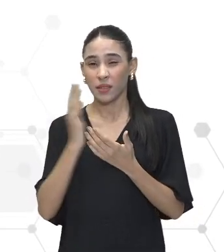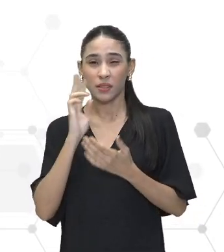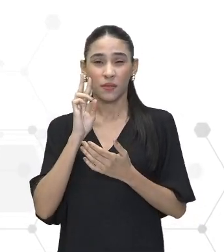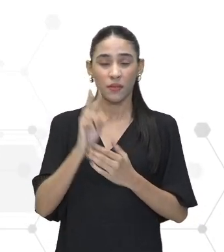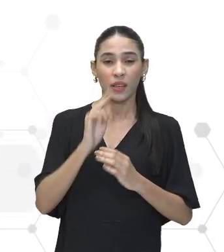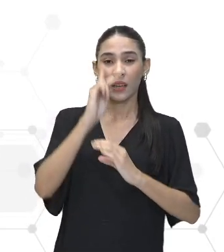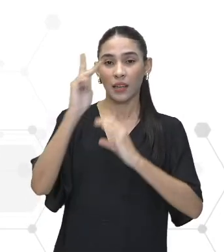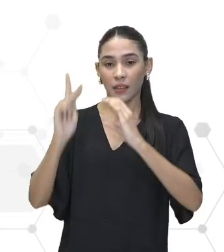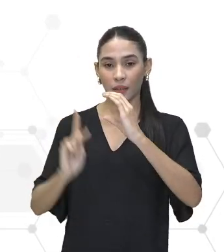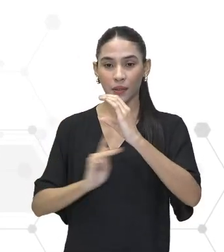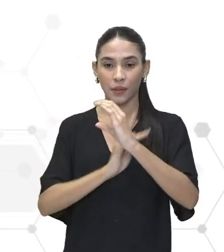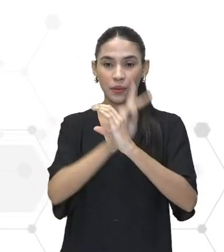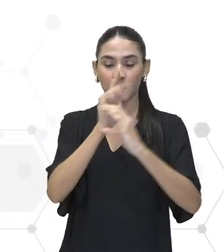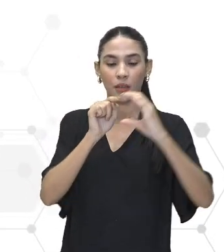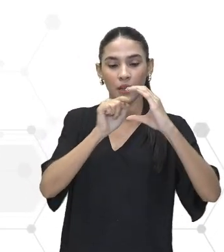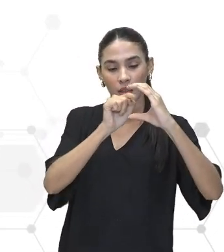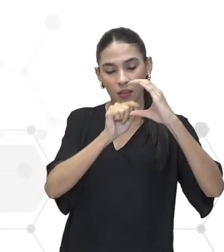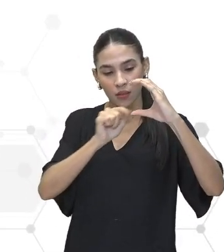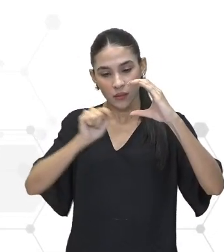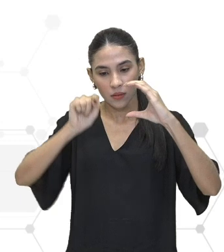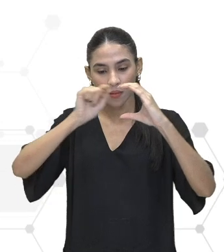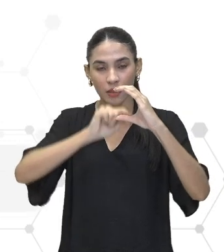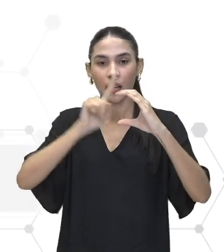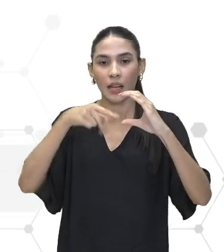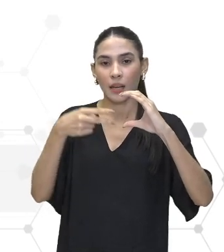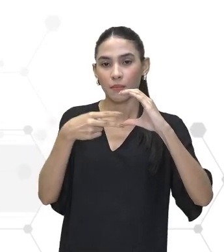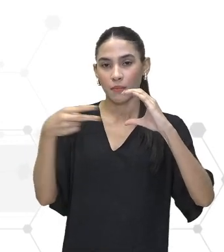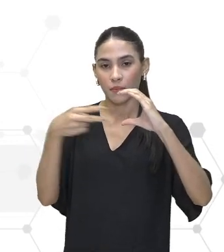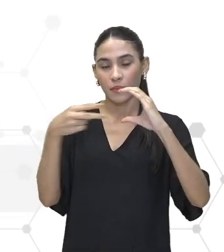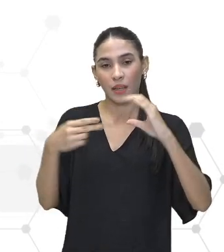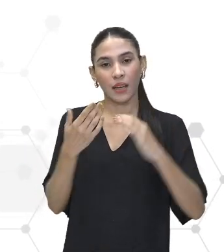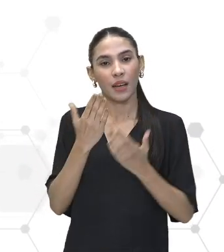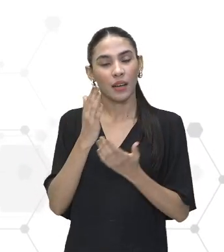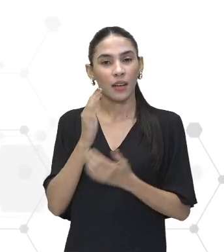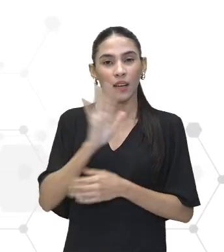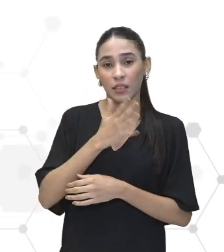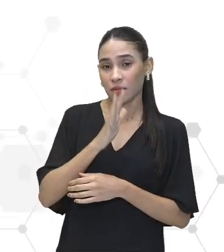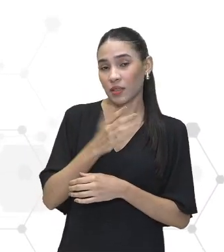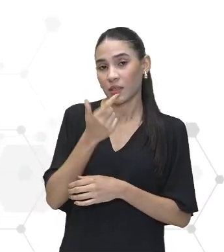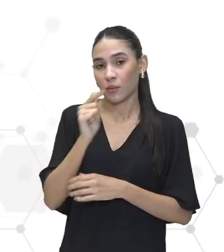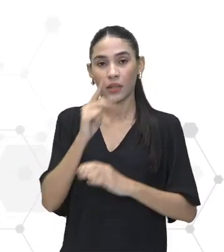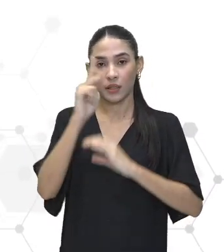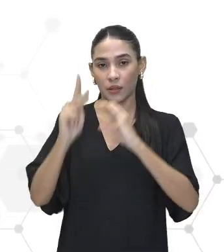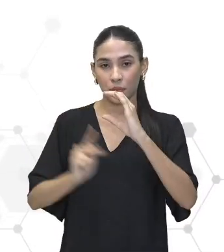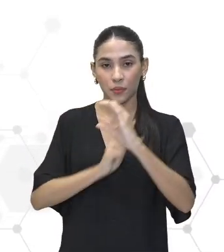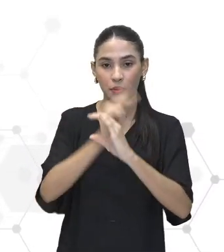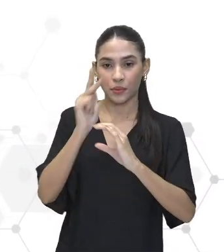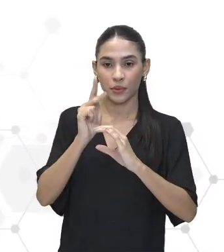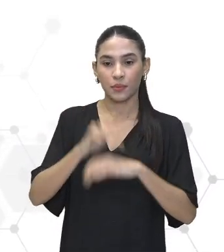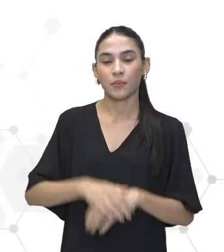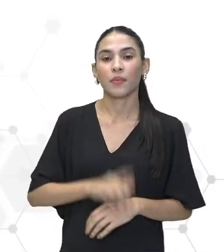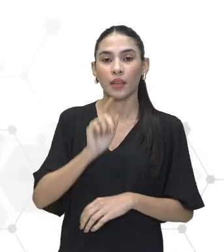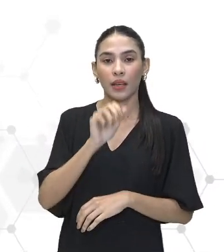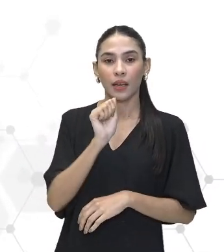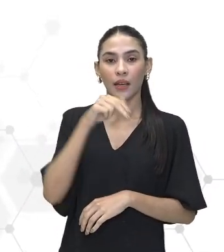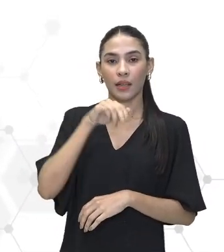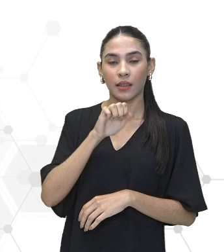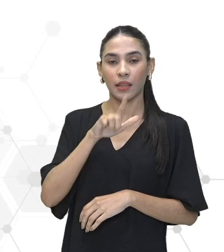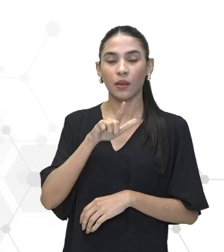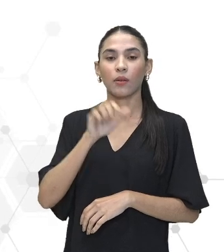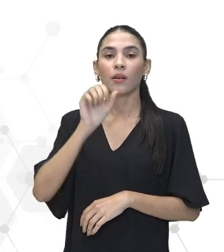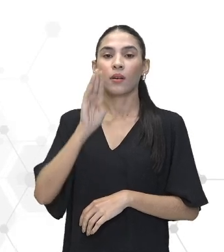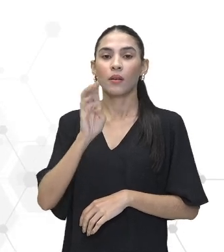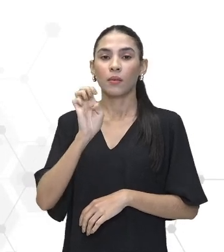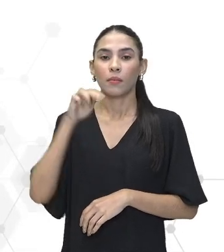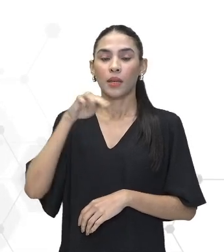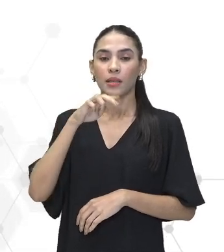esse círculo no meio são as ligações duplas e às vezes não aparece o hidrogênio. Isso daí é o anel benzênico, né?